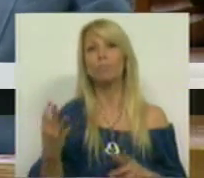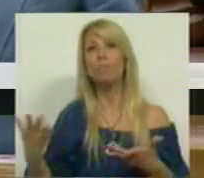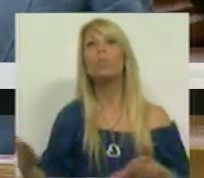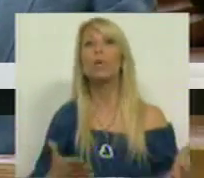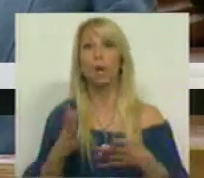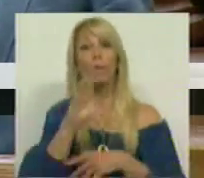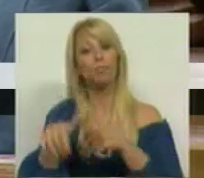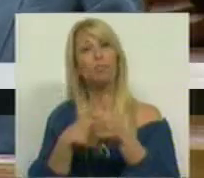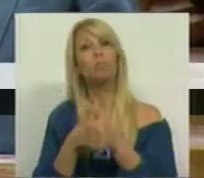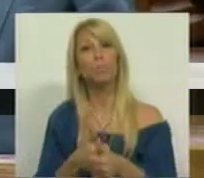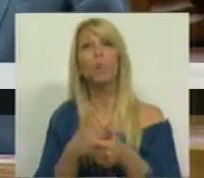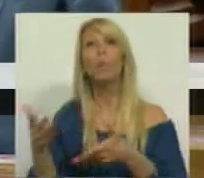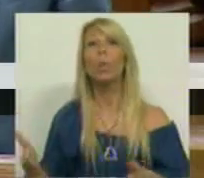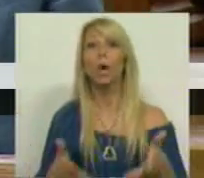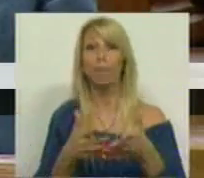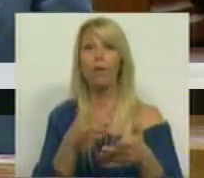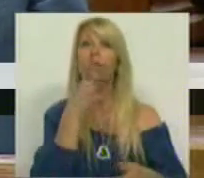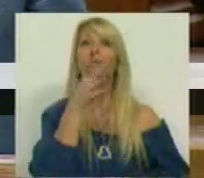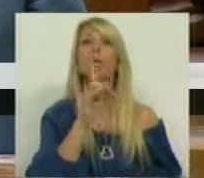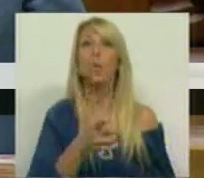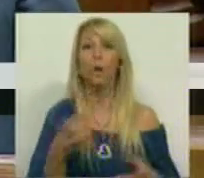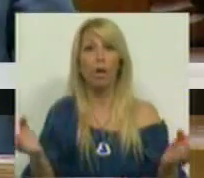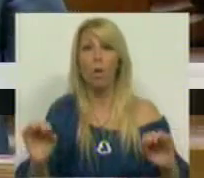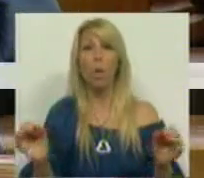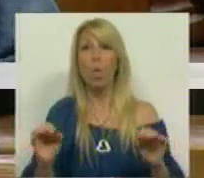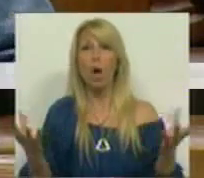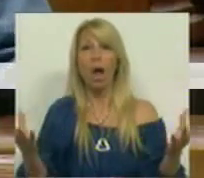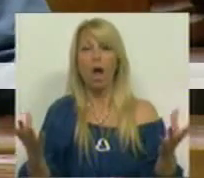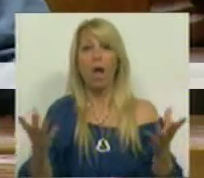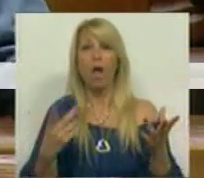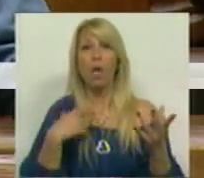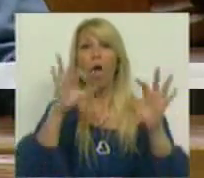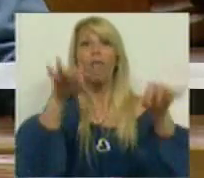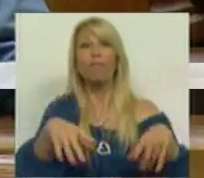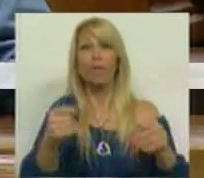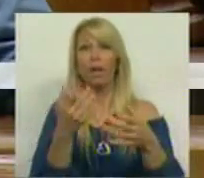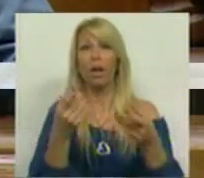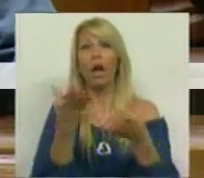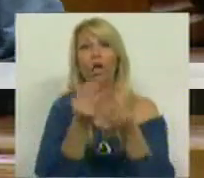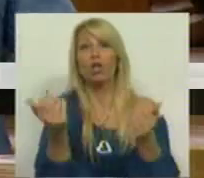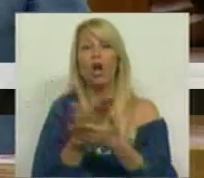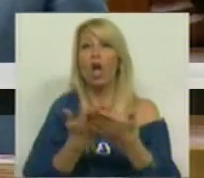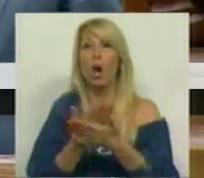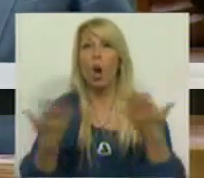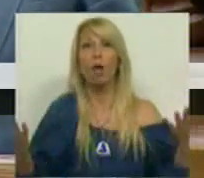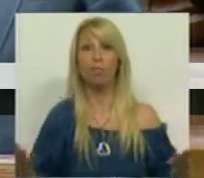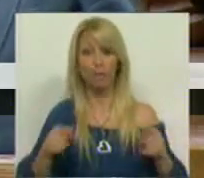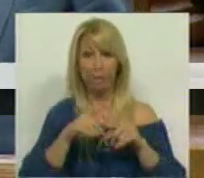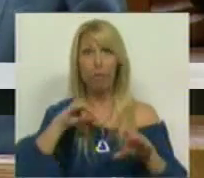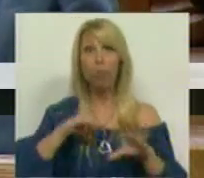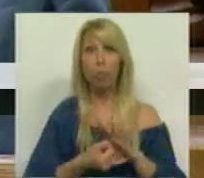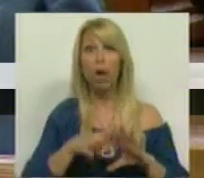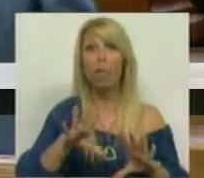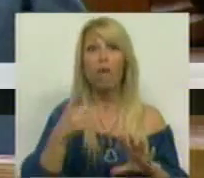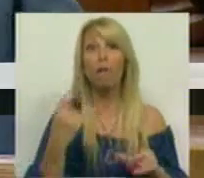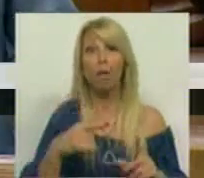continuarmos por este caminho, estaremos a dizer que não há saída para a economia, que do buraco em que a economia do país está, este Governo diz que